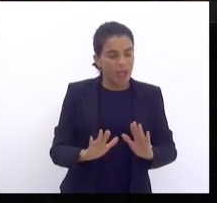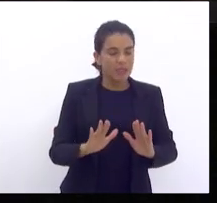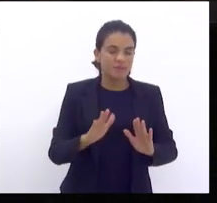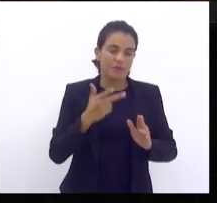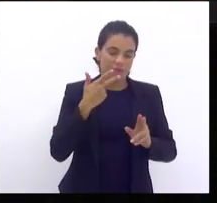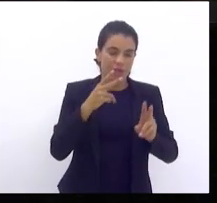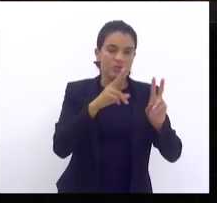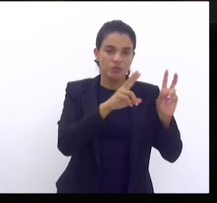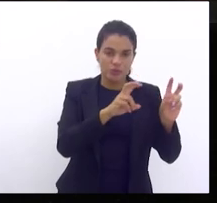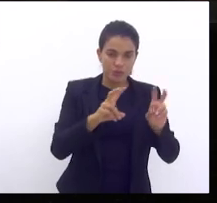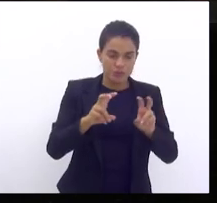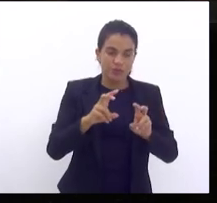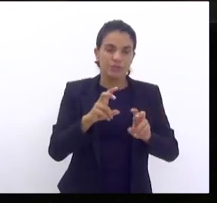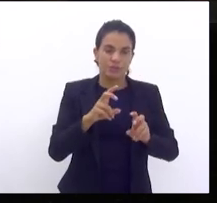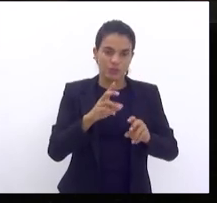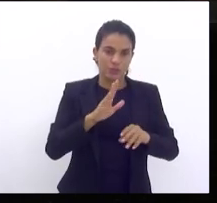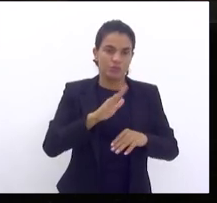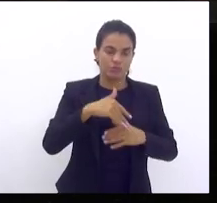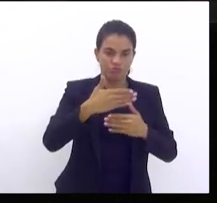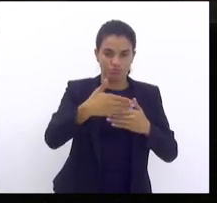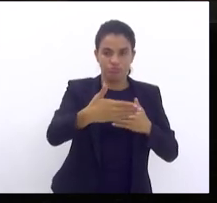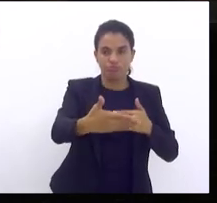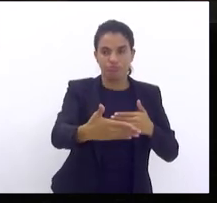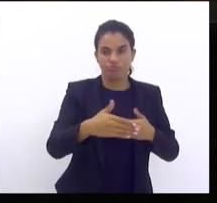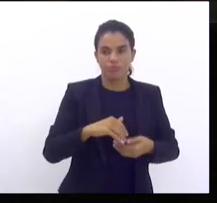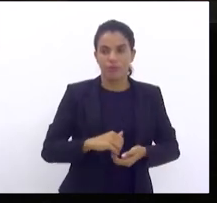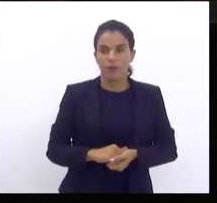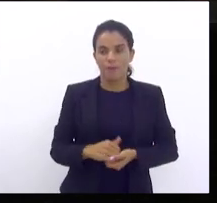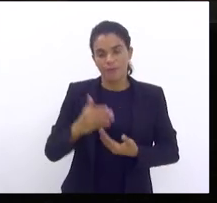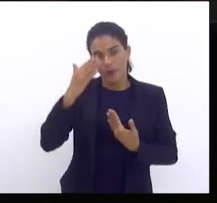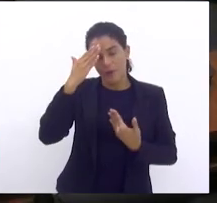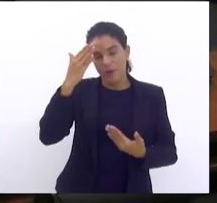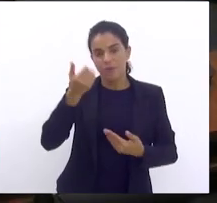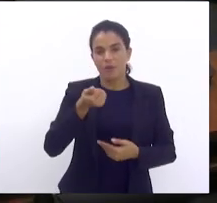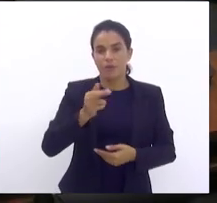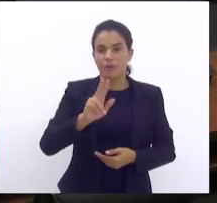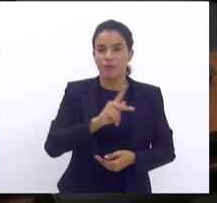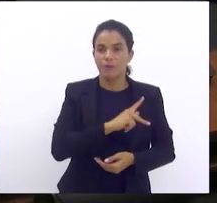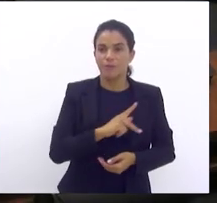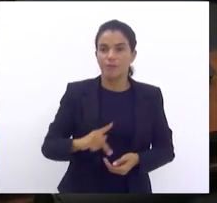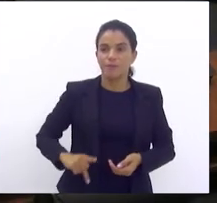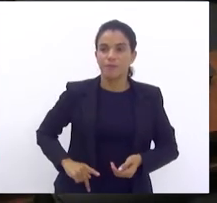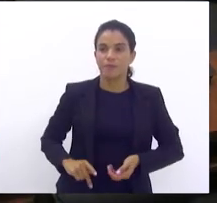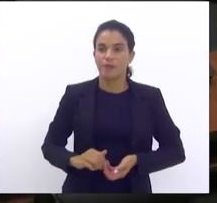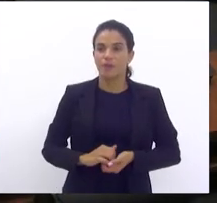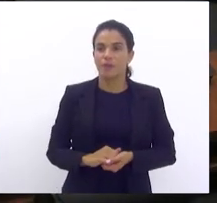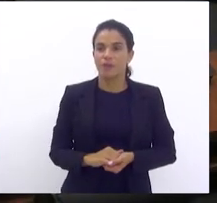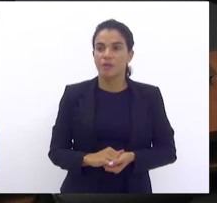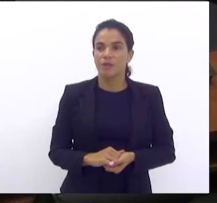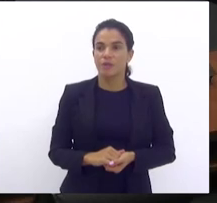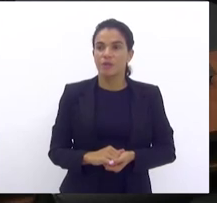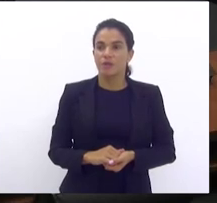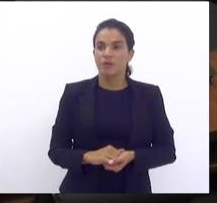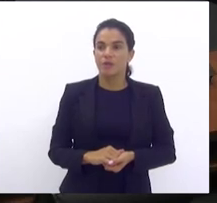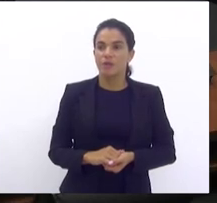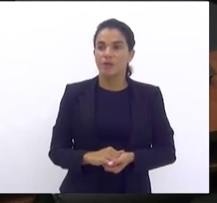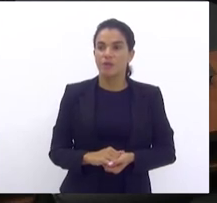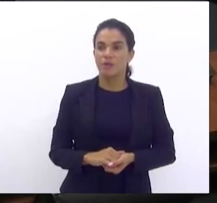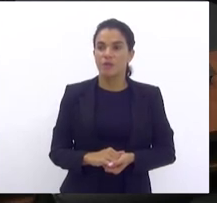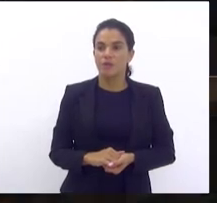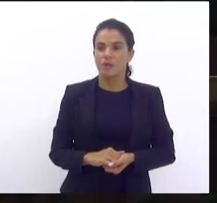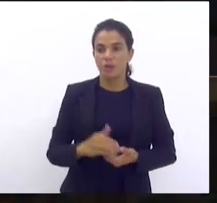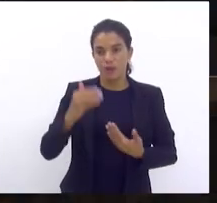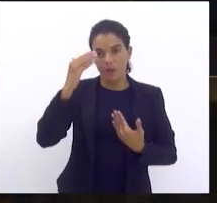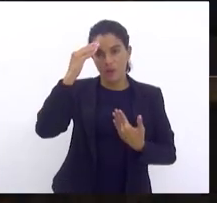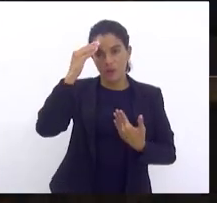esse tema porque ele se tornou recorrente Muito obrigado senhor presidente senhor quer falar